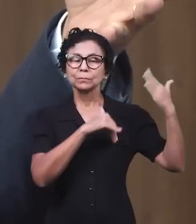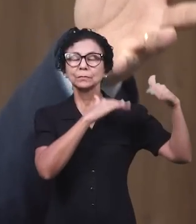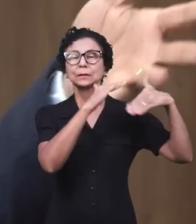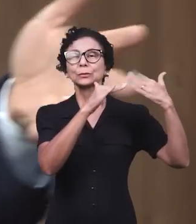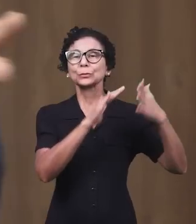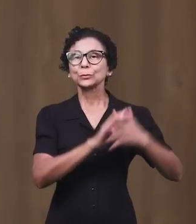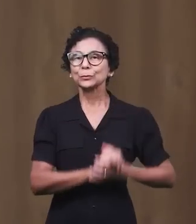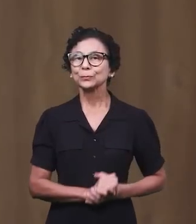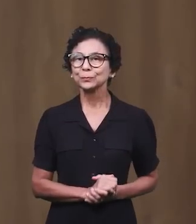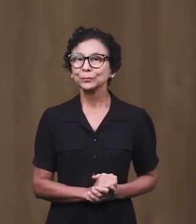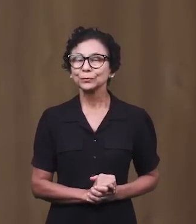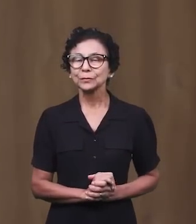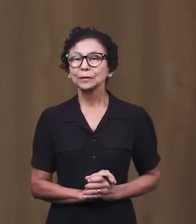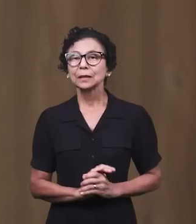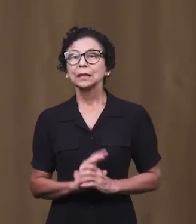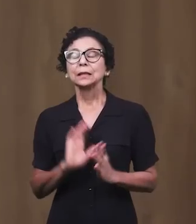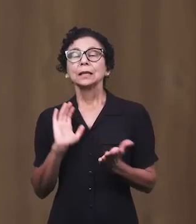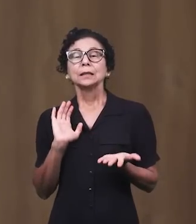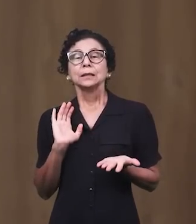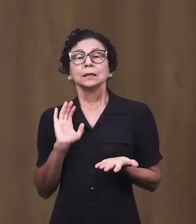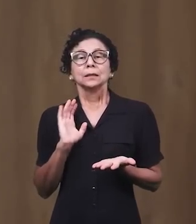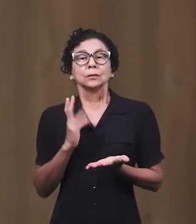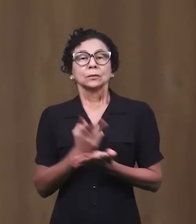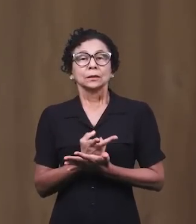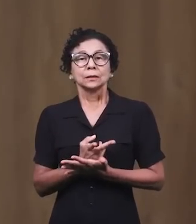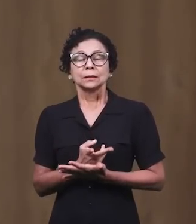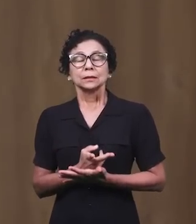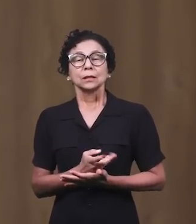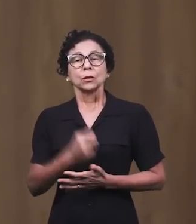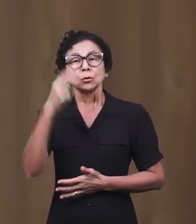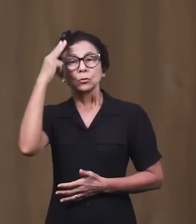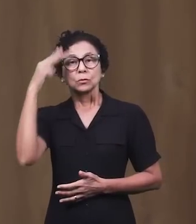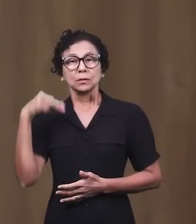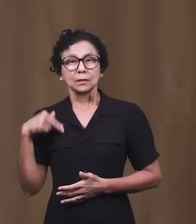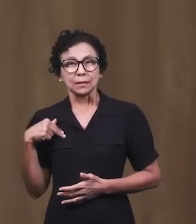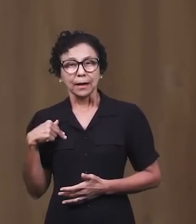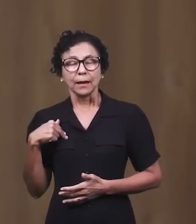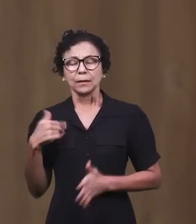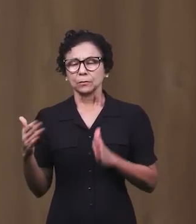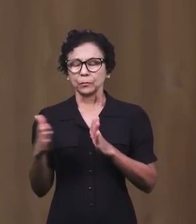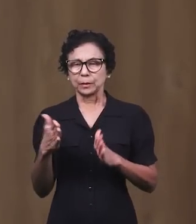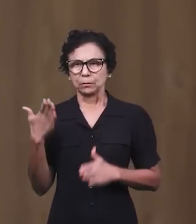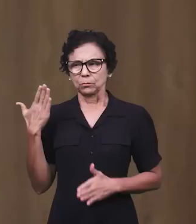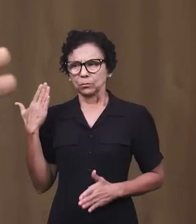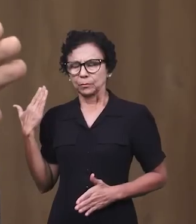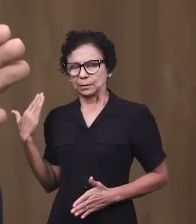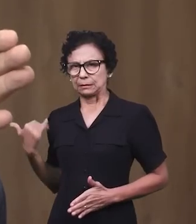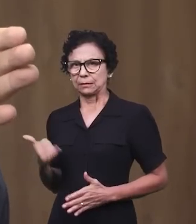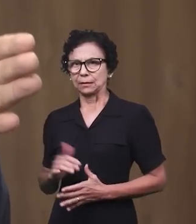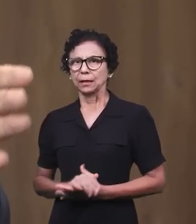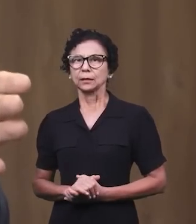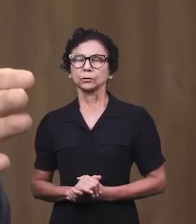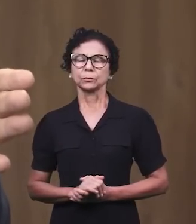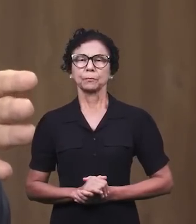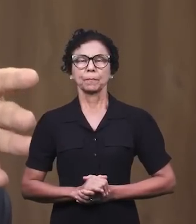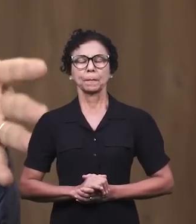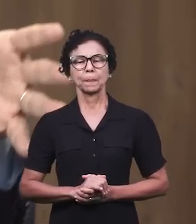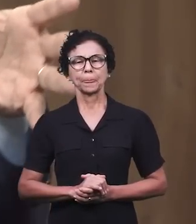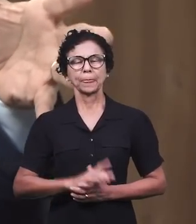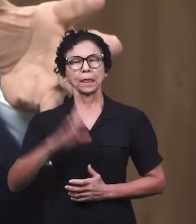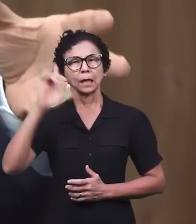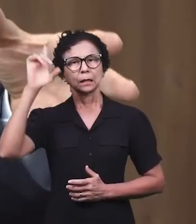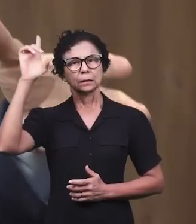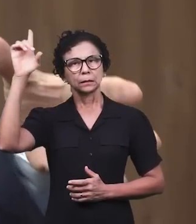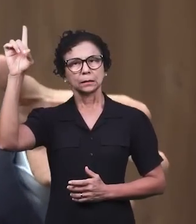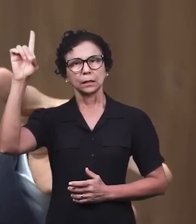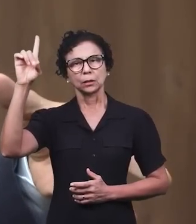a salvação para a sua família, porque na época de José, Deus tinha dado uma direção de que